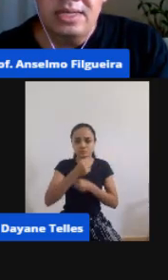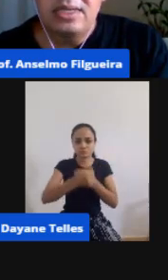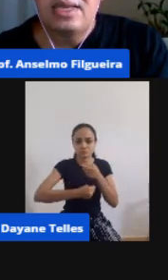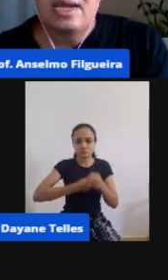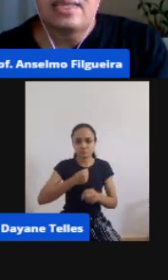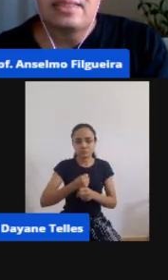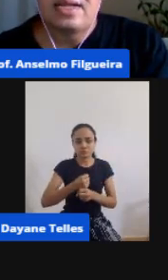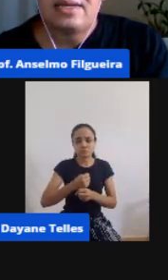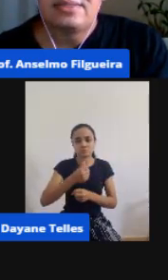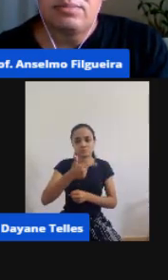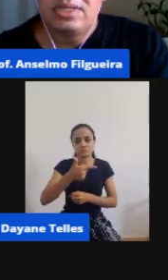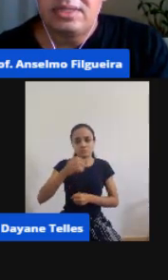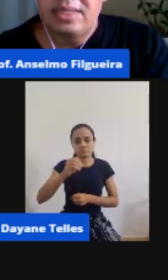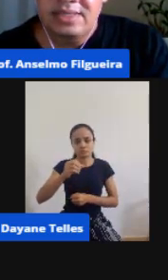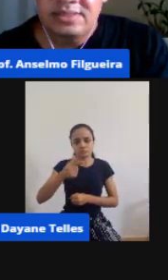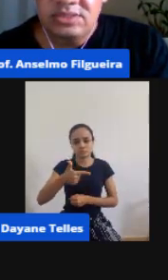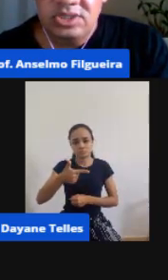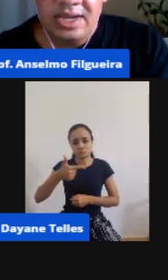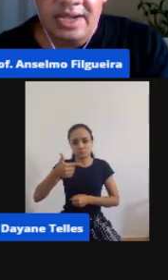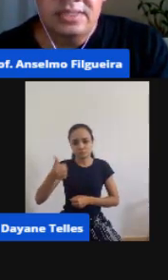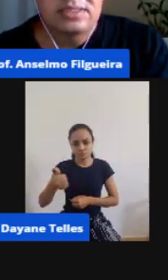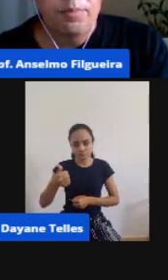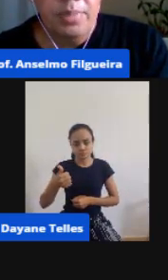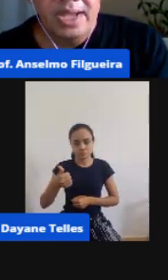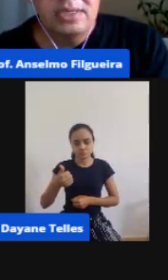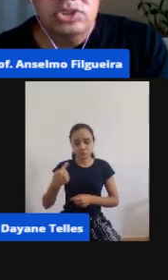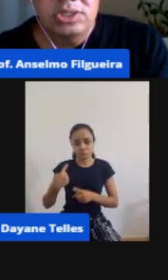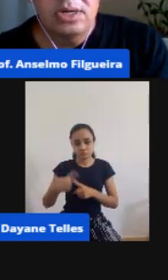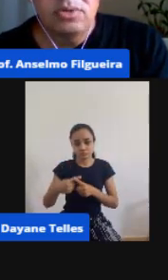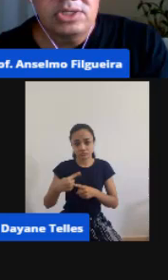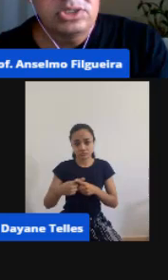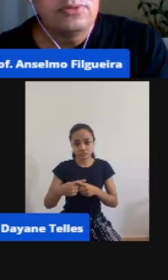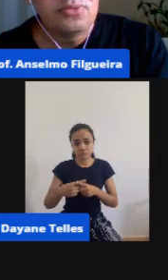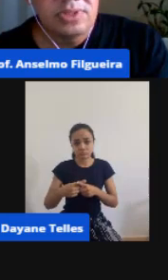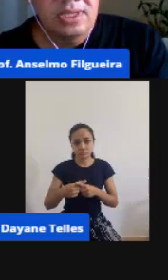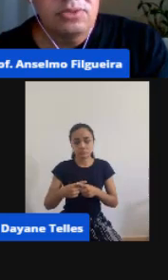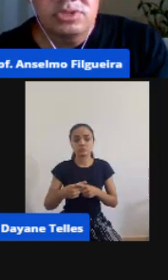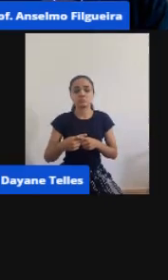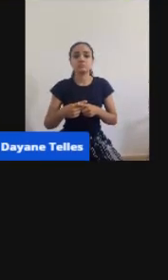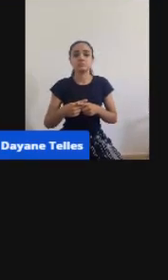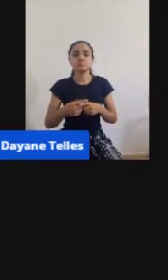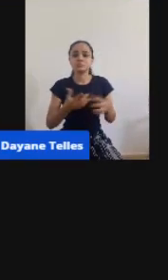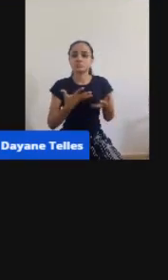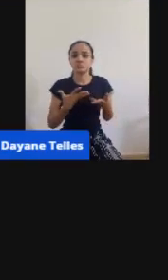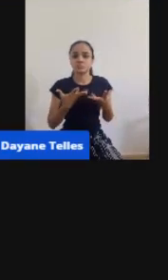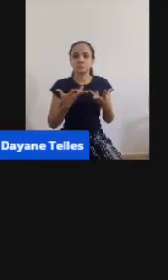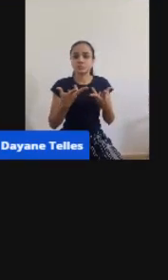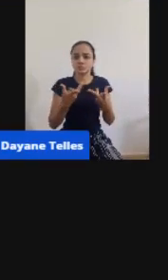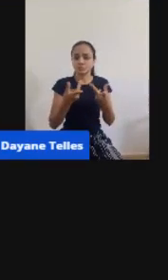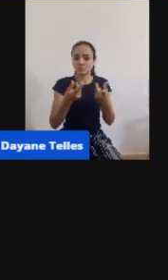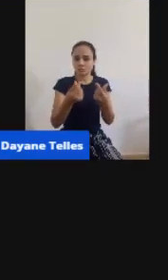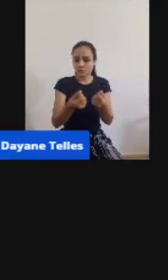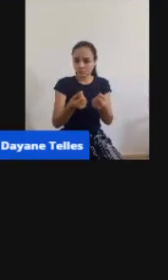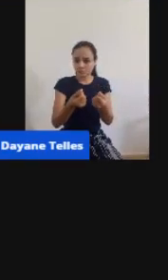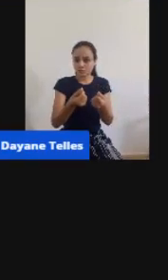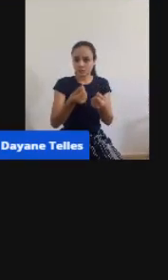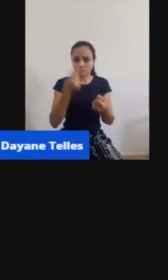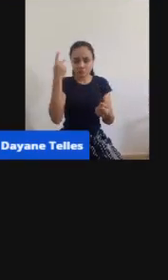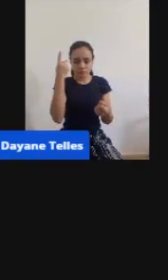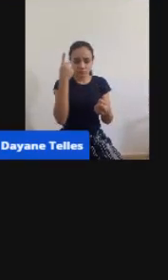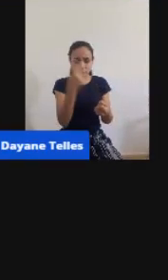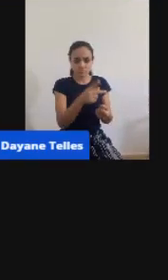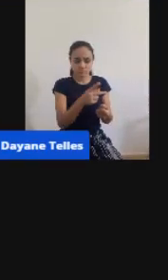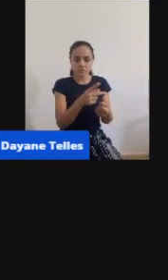pois ele irá tratar das habilidades indicadas para este ano letivo de 2021,